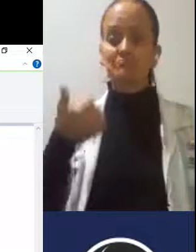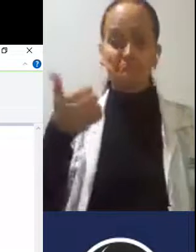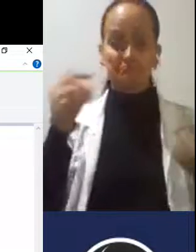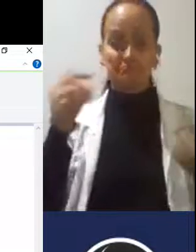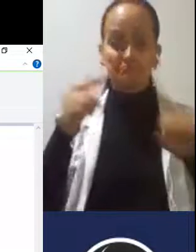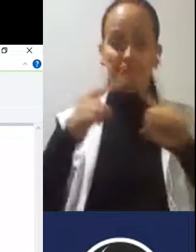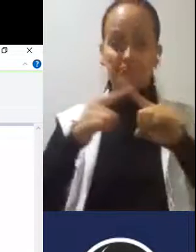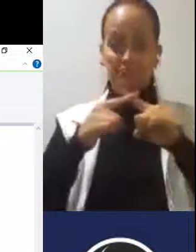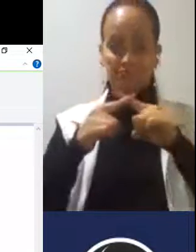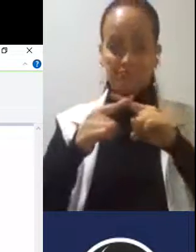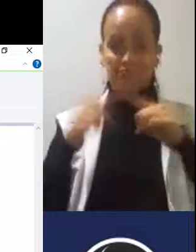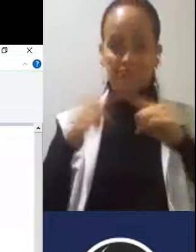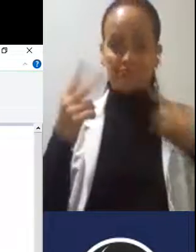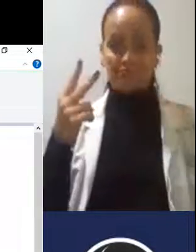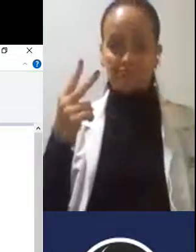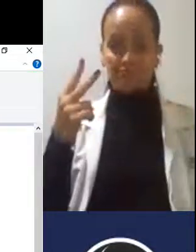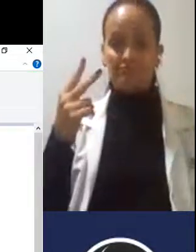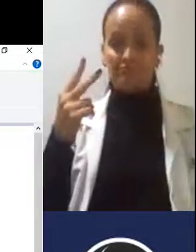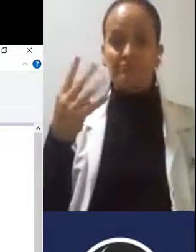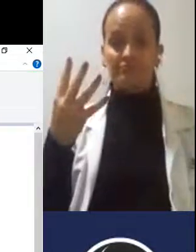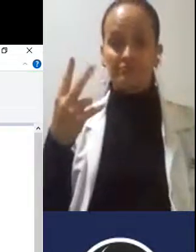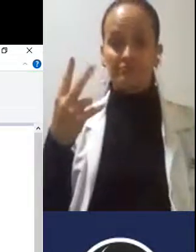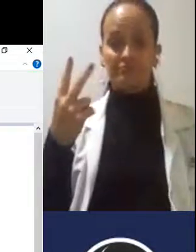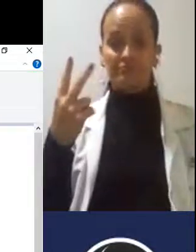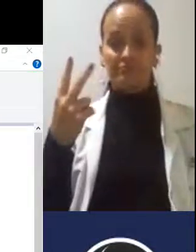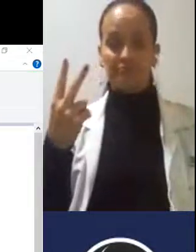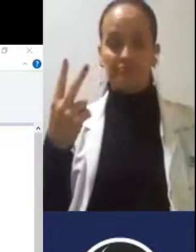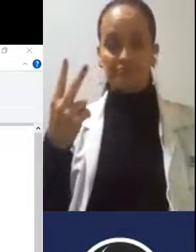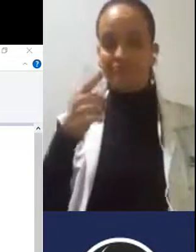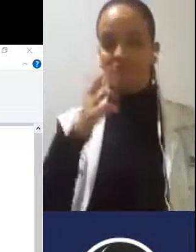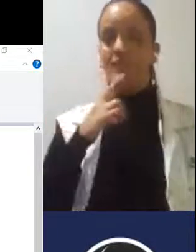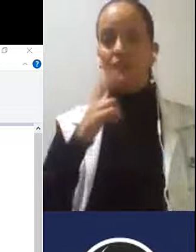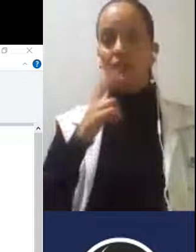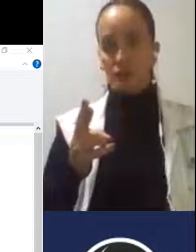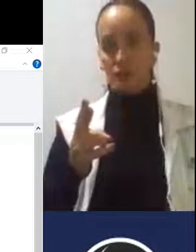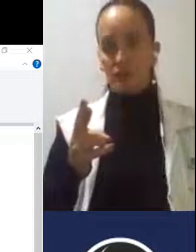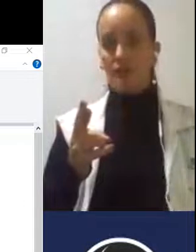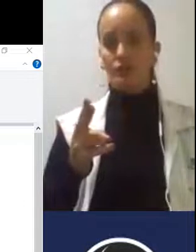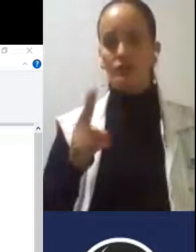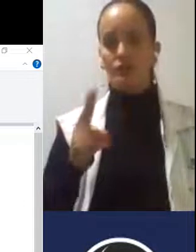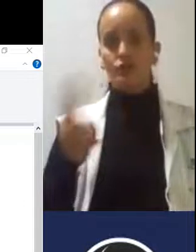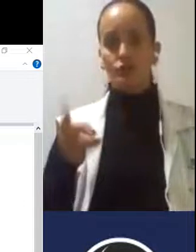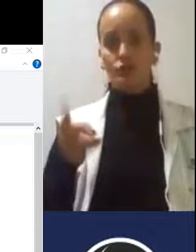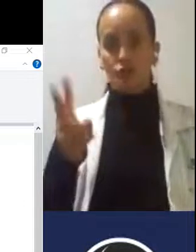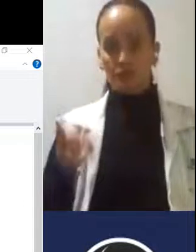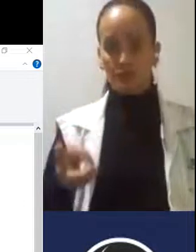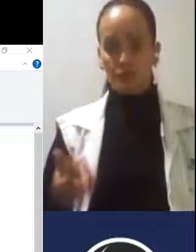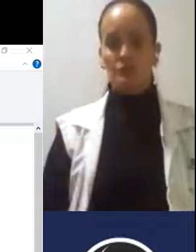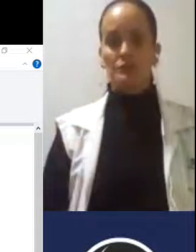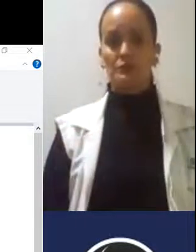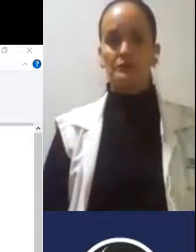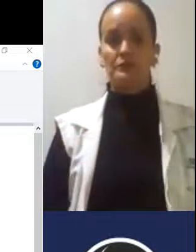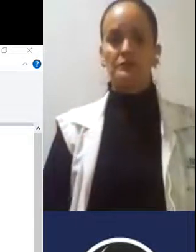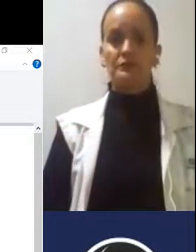certo? Isso para associação em quê? Em série. Tranquilo? Alguma dúvida? Tudo